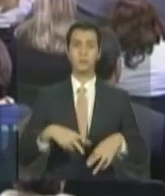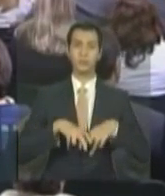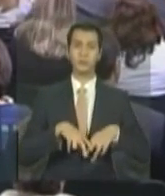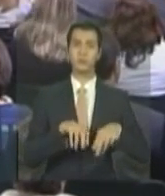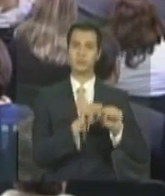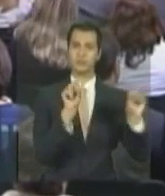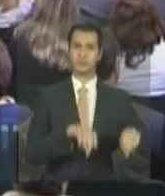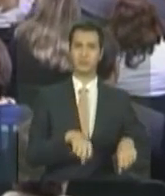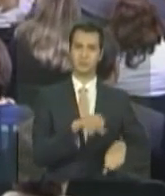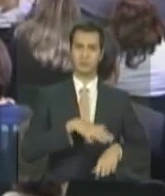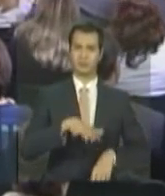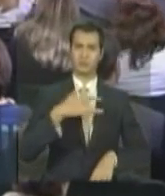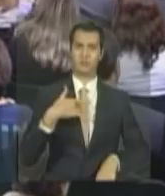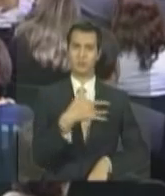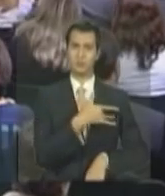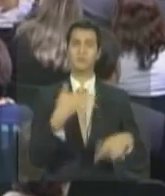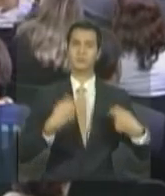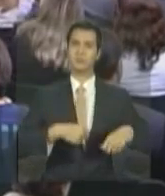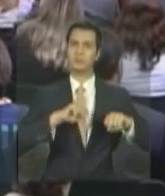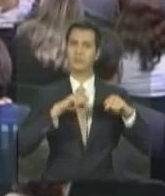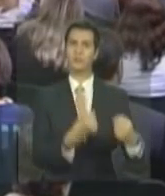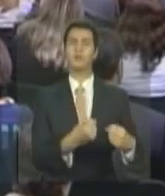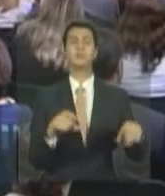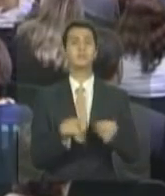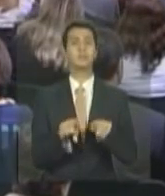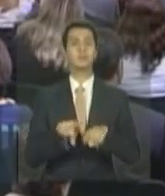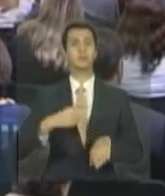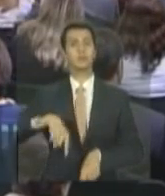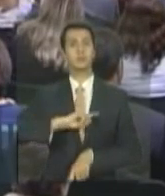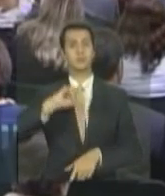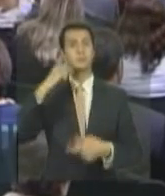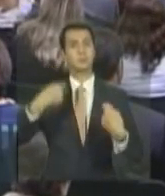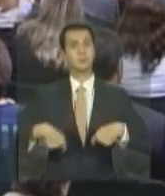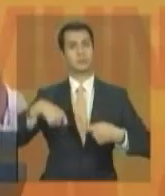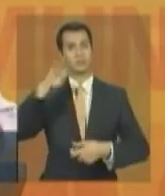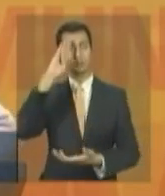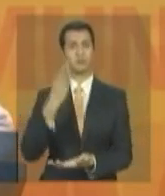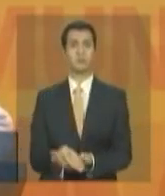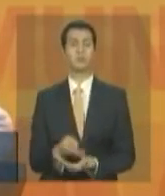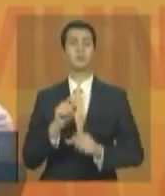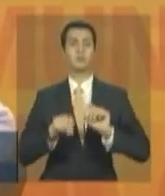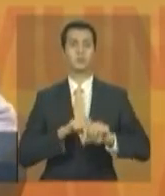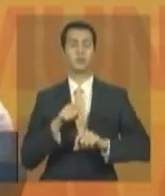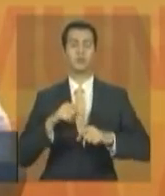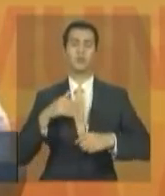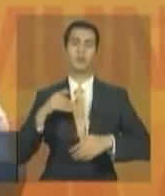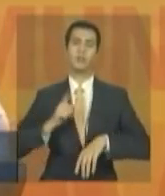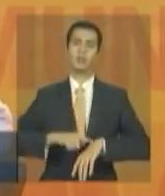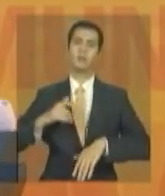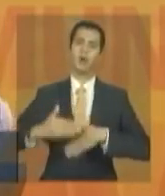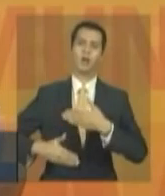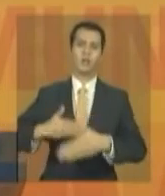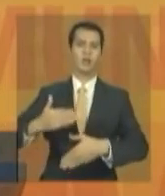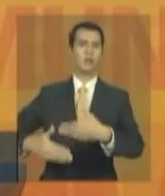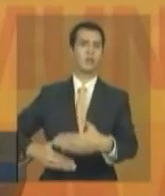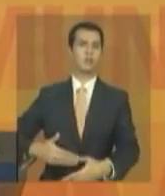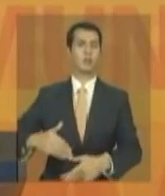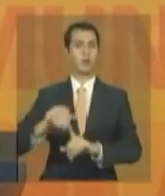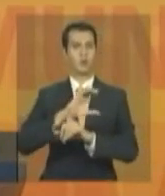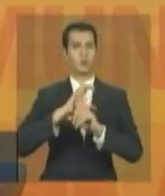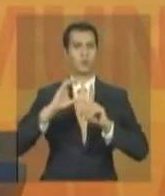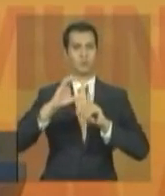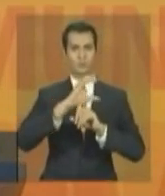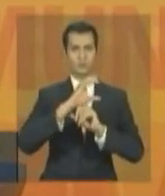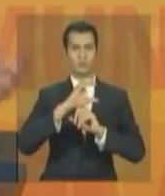tempo, nós temos de reconhecer que, ao longo do tempo, as